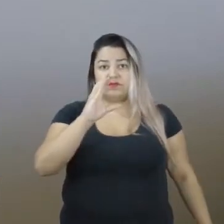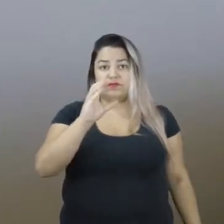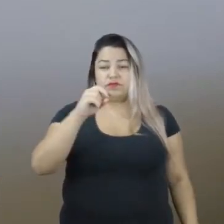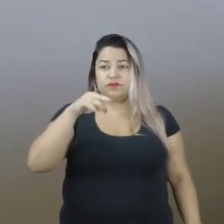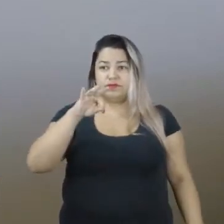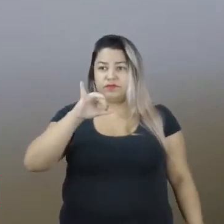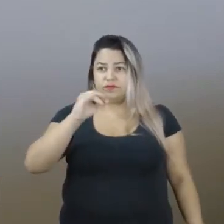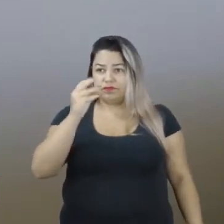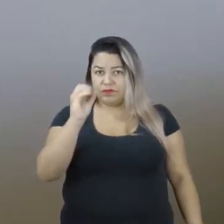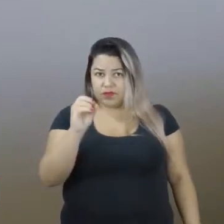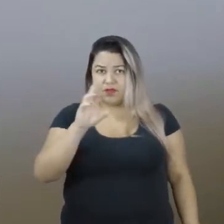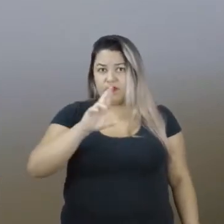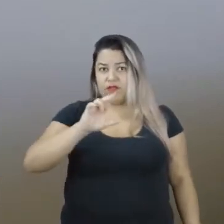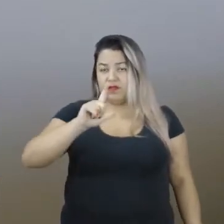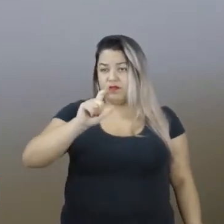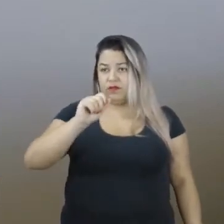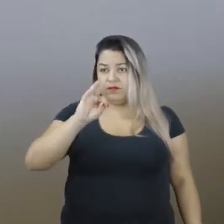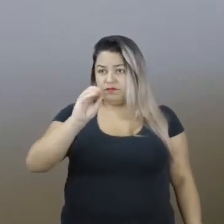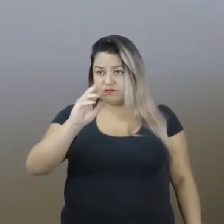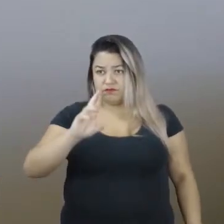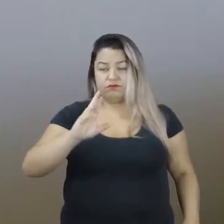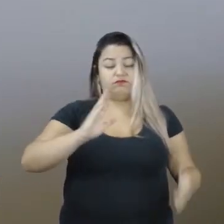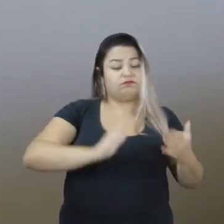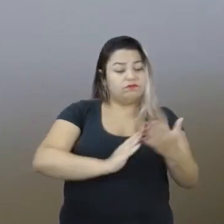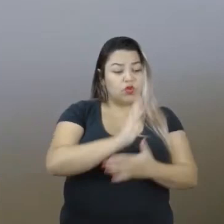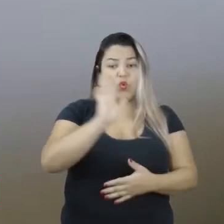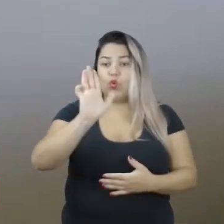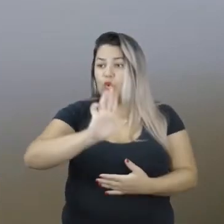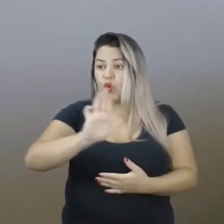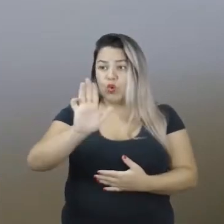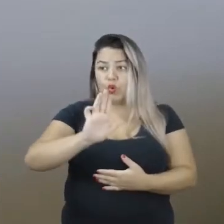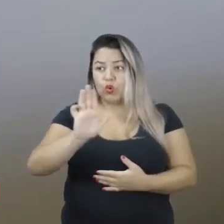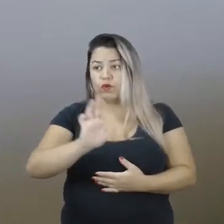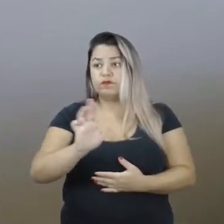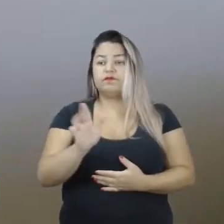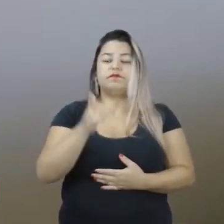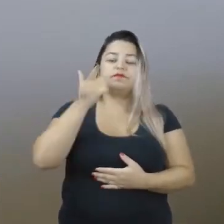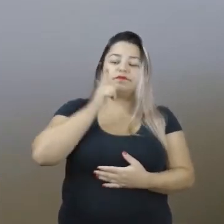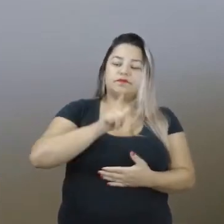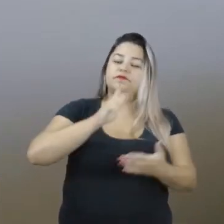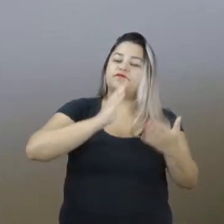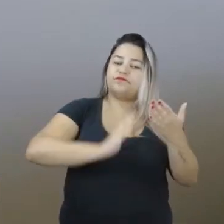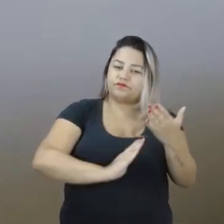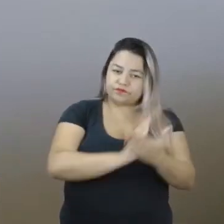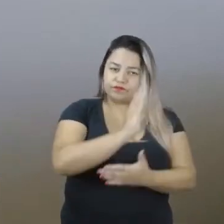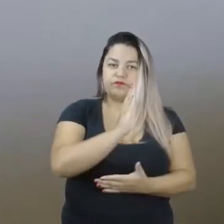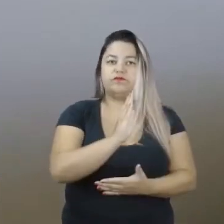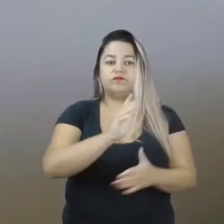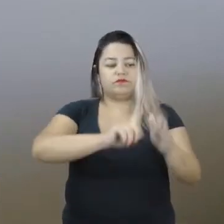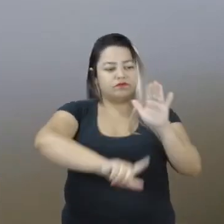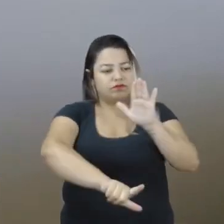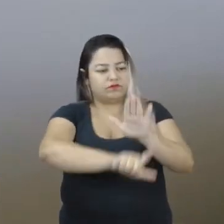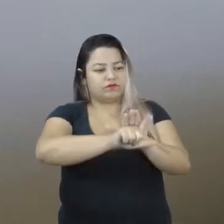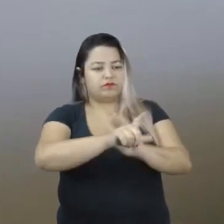aqui no Senado, o presidente Lula sancionou. Conseguimos aprovar a Lei